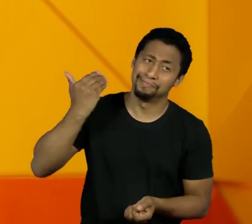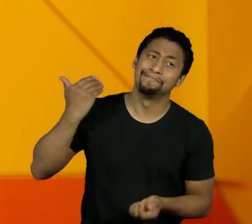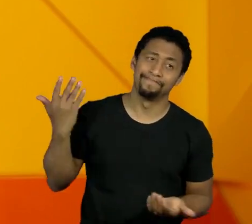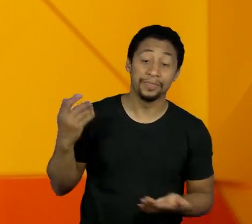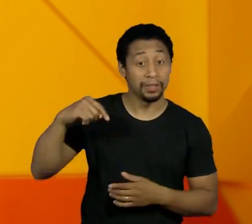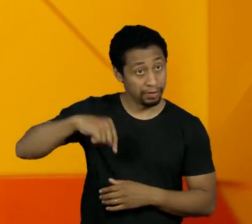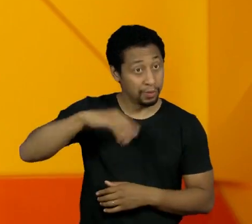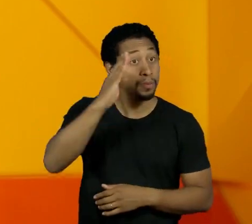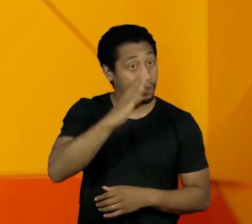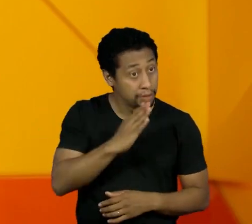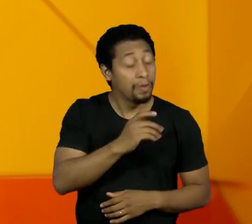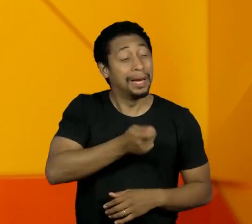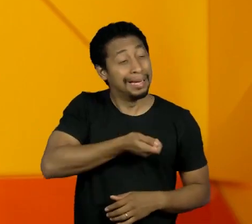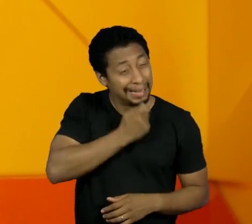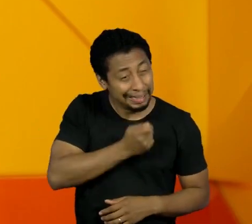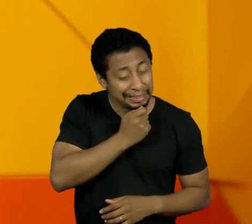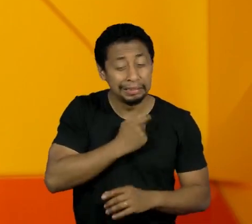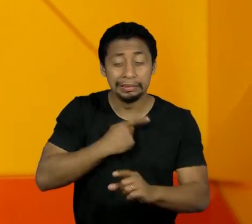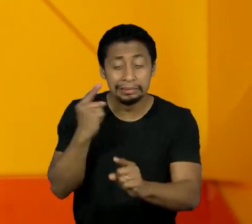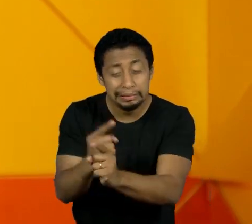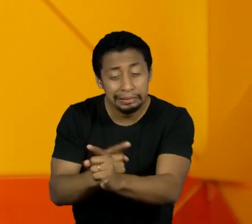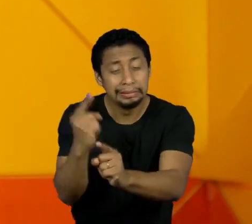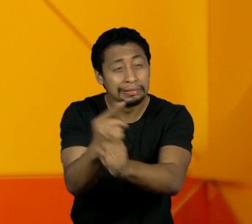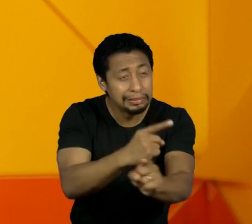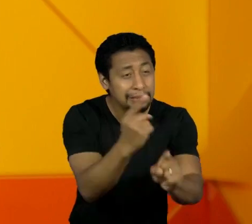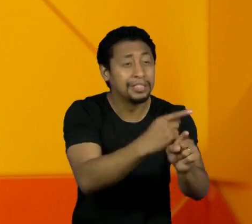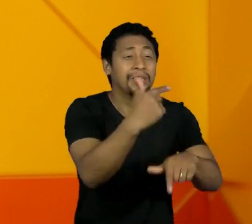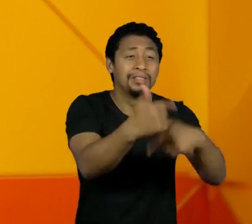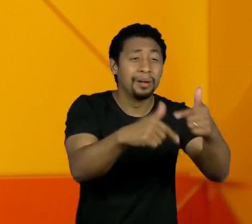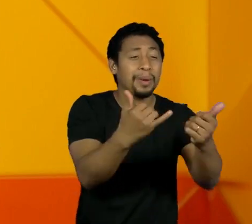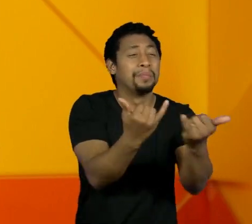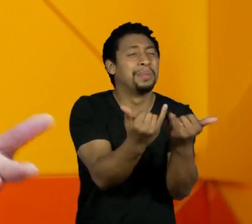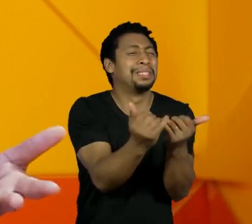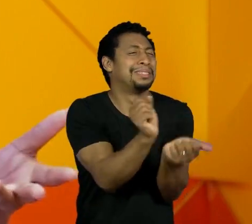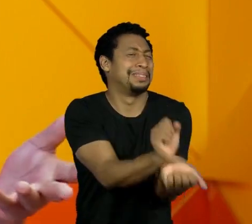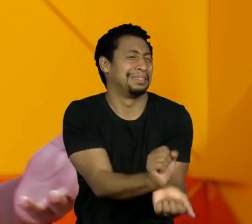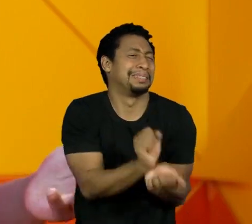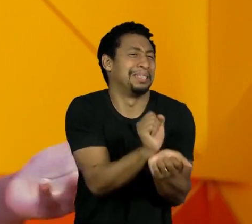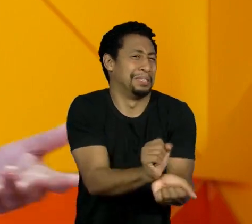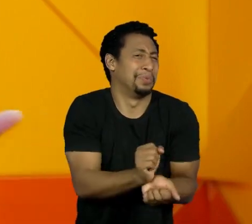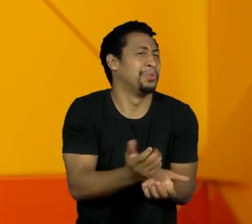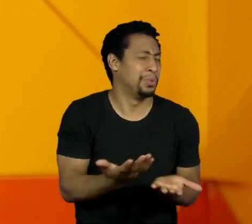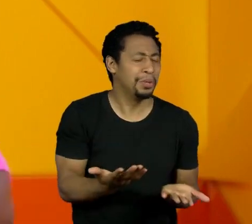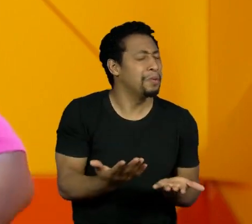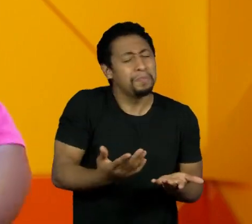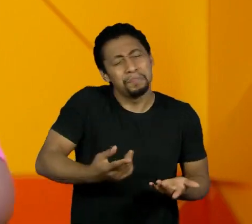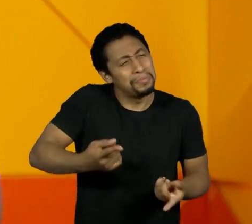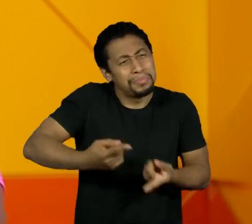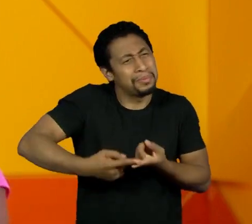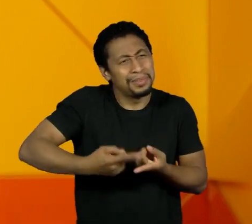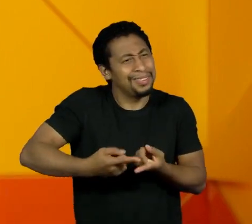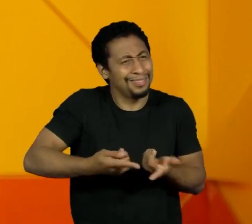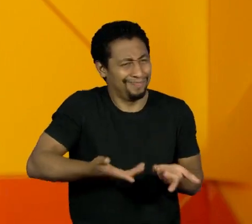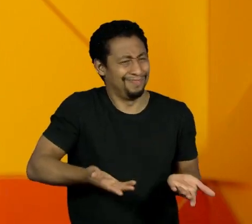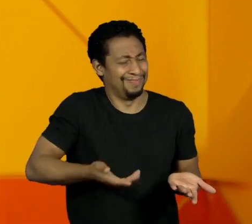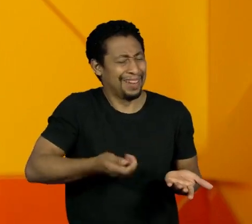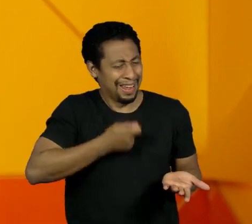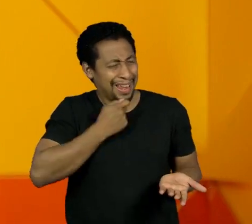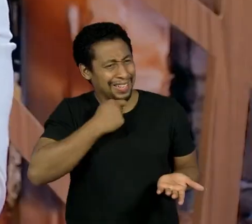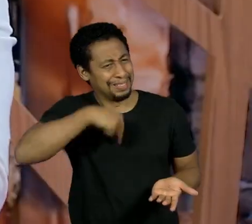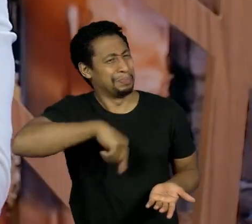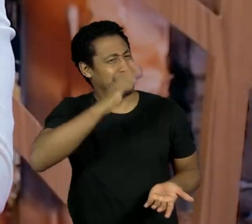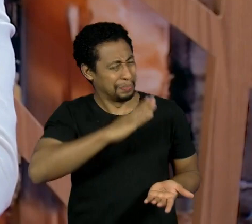situações recorrentes de descoberta de trabalhos análogos à escravidão. Por que você acredita que a gente ainda está nesse contexto